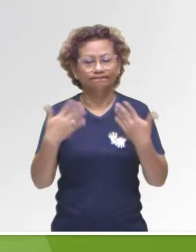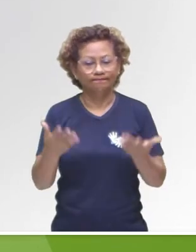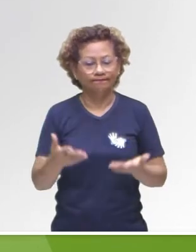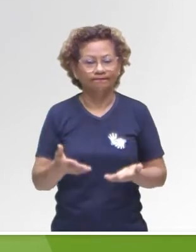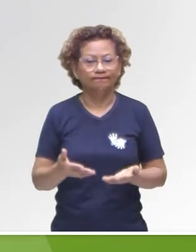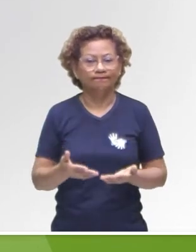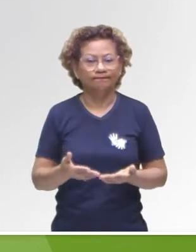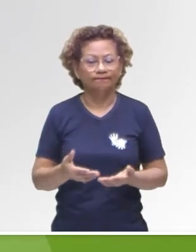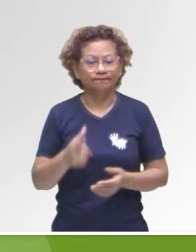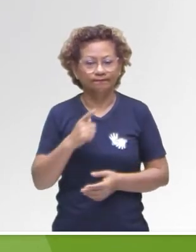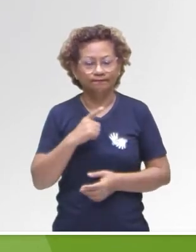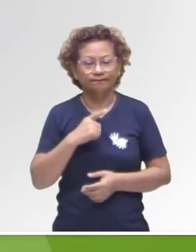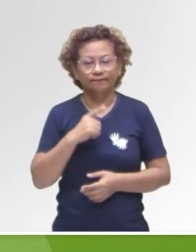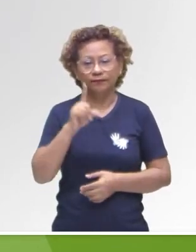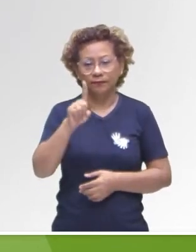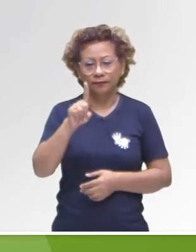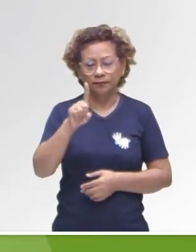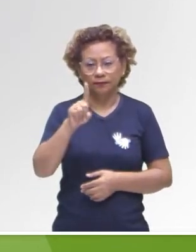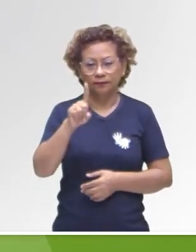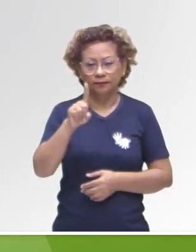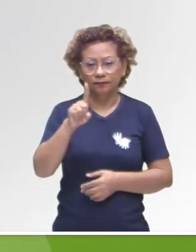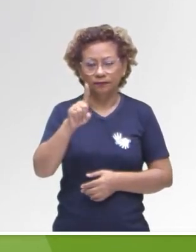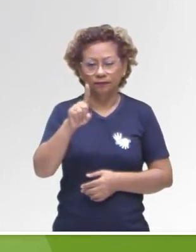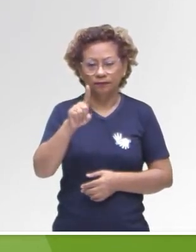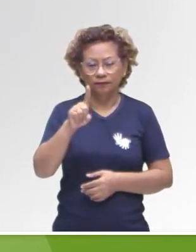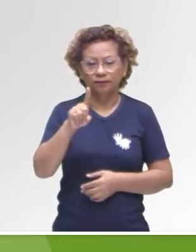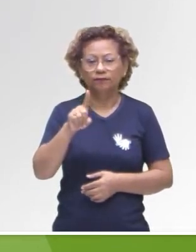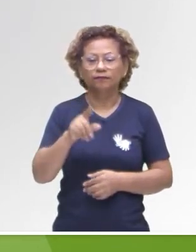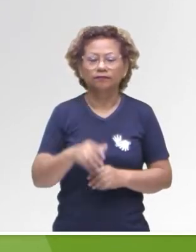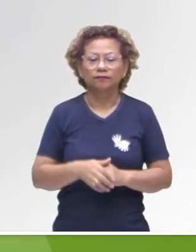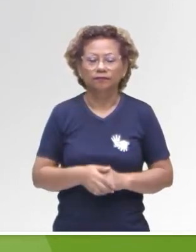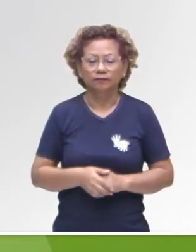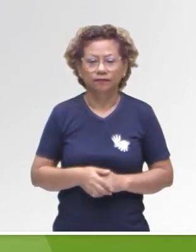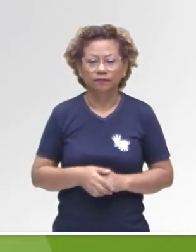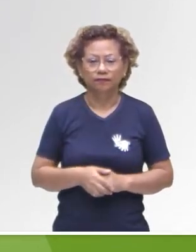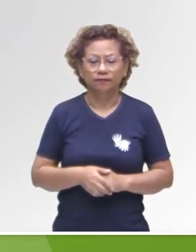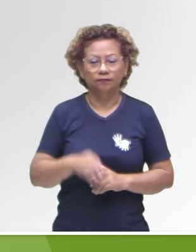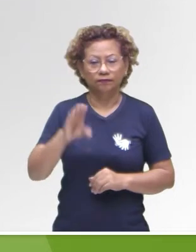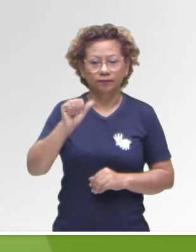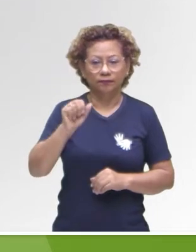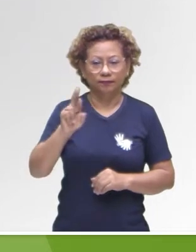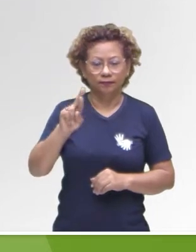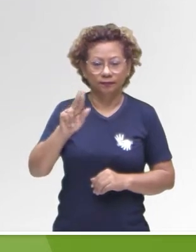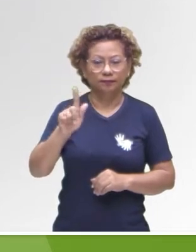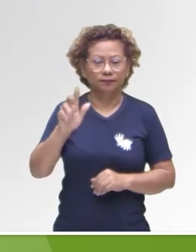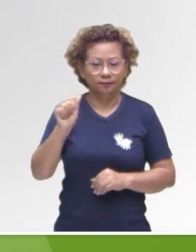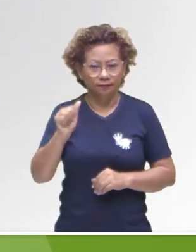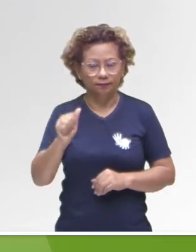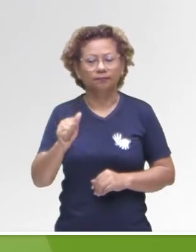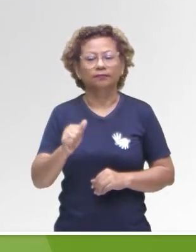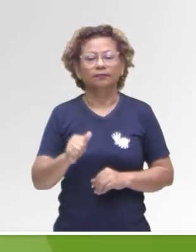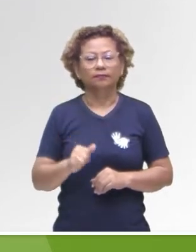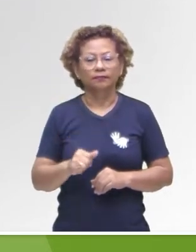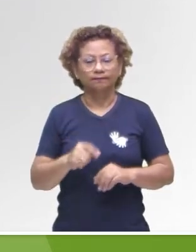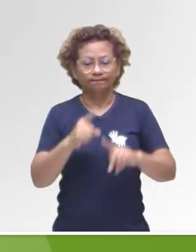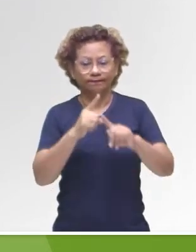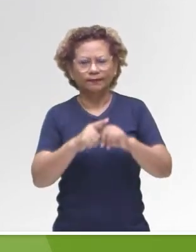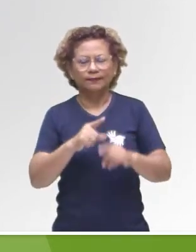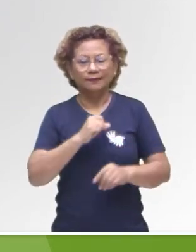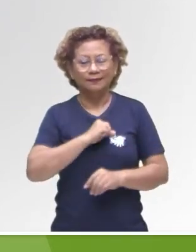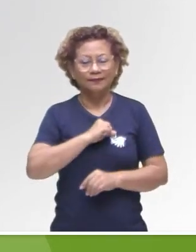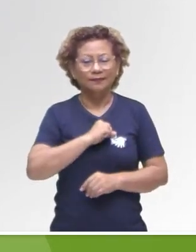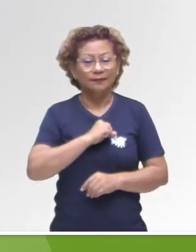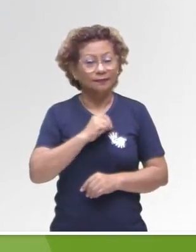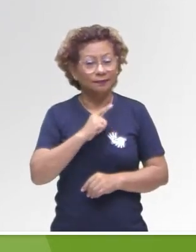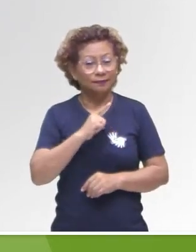exemplo, apenas uma carga, nós calculamos o potencial de uma carga por essa expressão. Se tivermos várias cargas